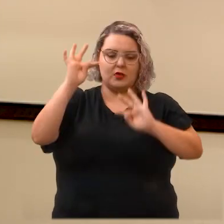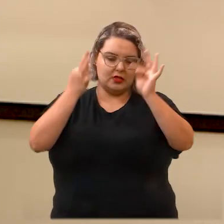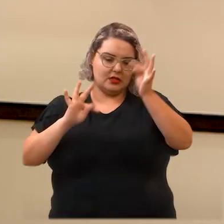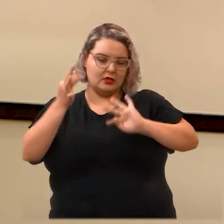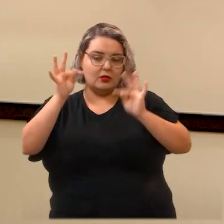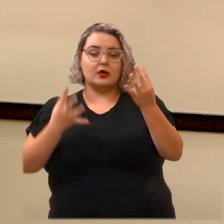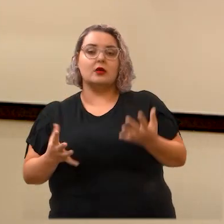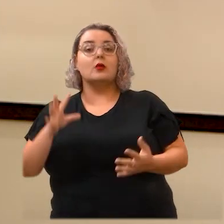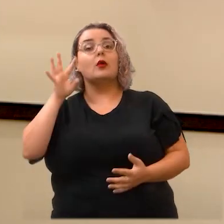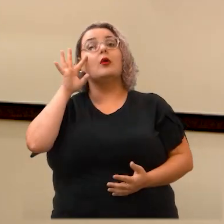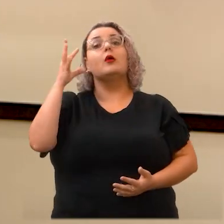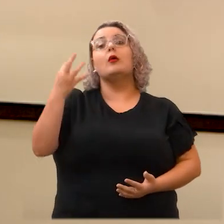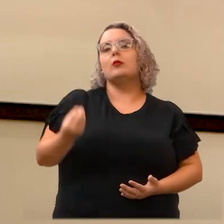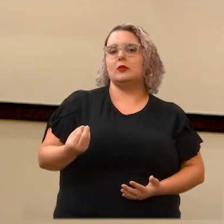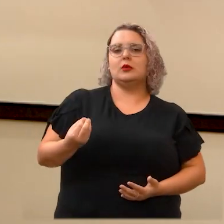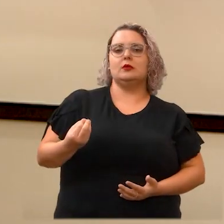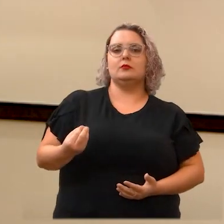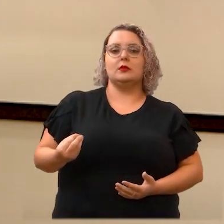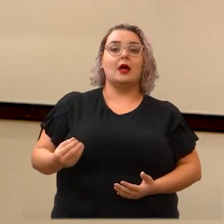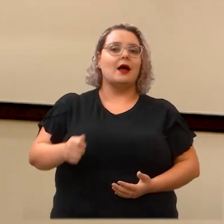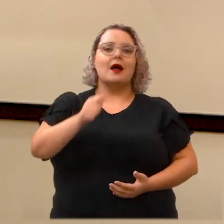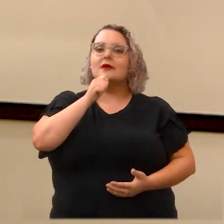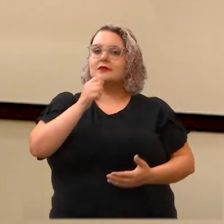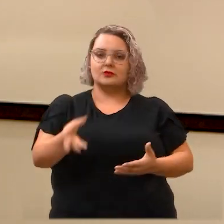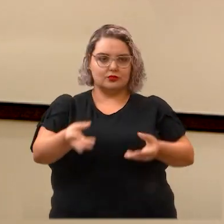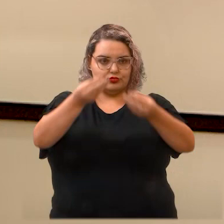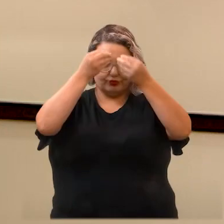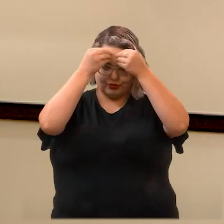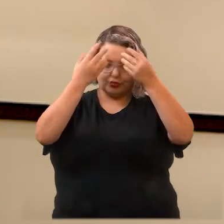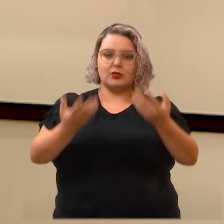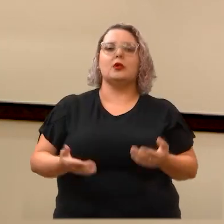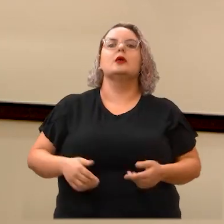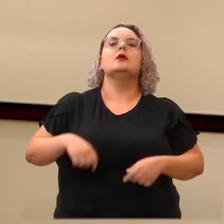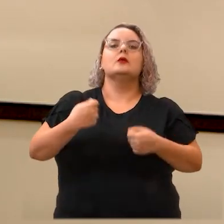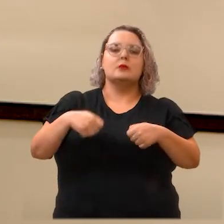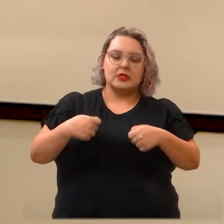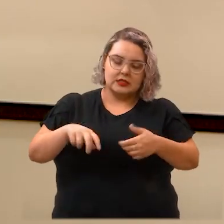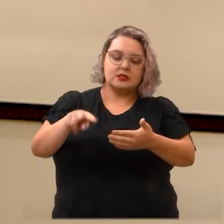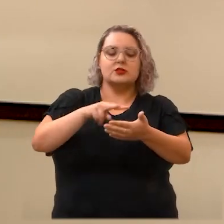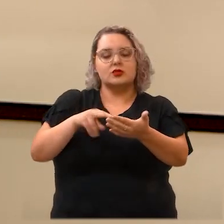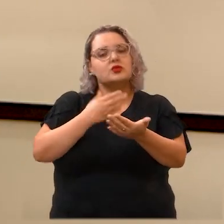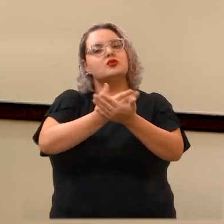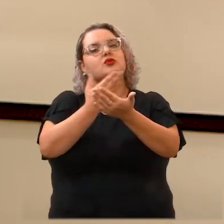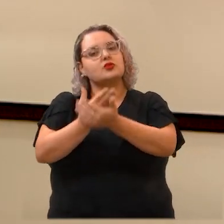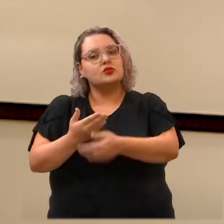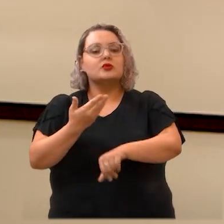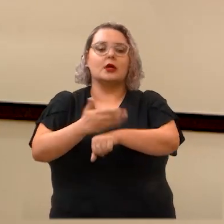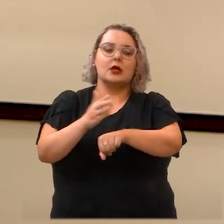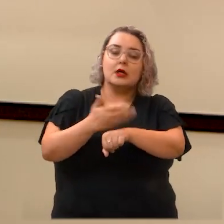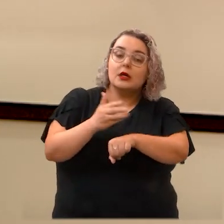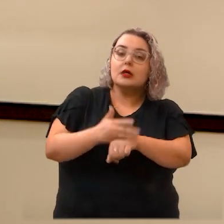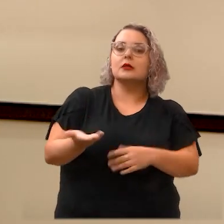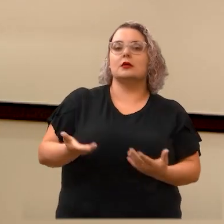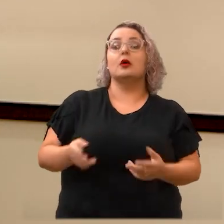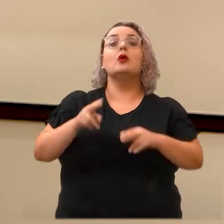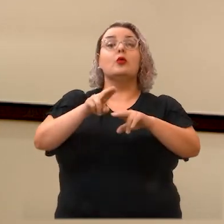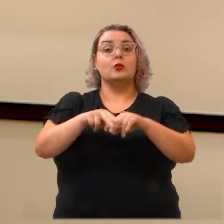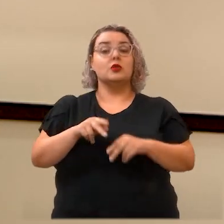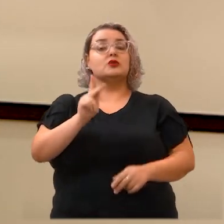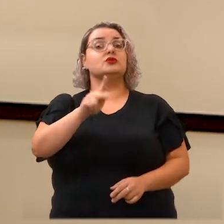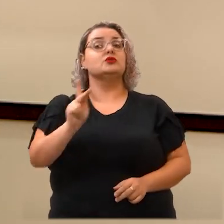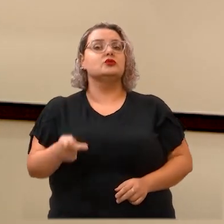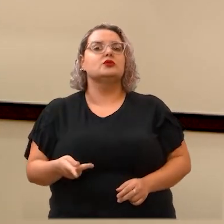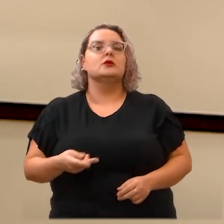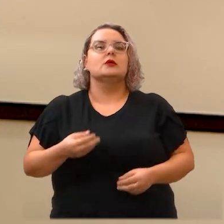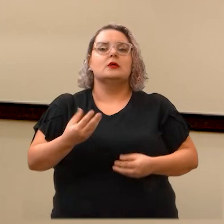teoria alguma coisa compreendeu você ainda não fixou aquilo você tem que reler aquilo lá você tem que fazer exercícios e por isso que